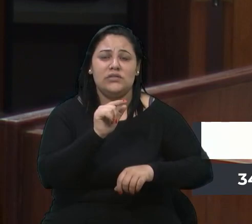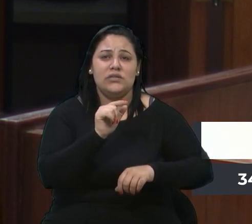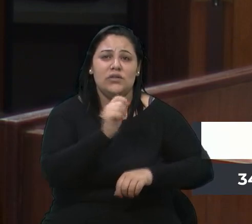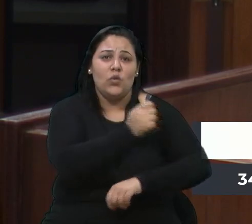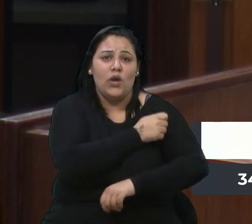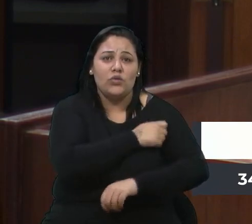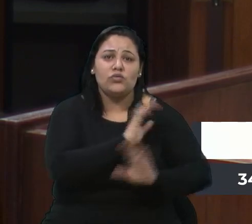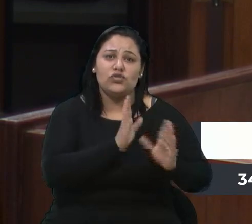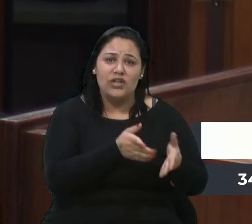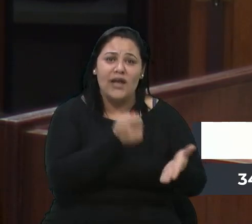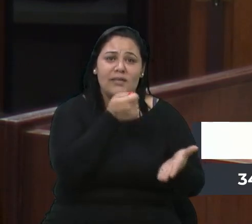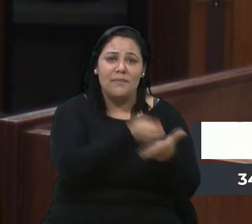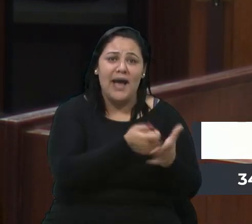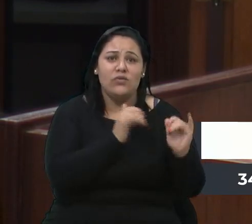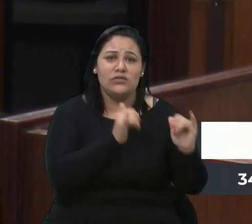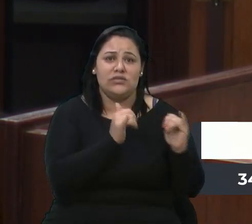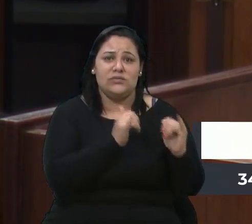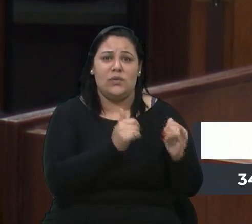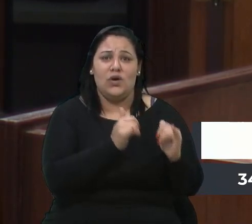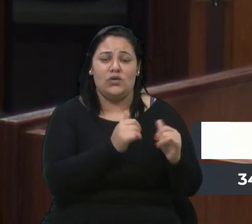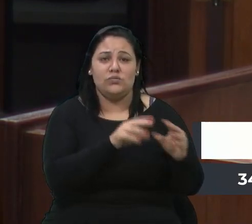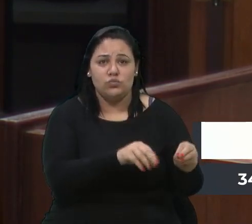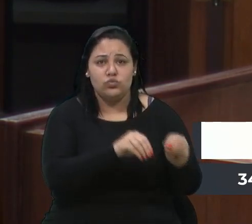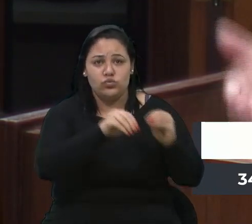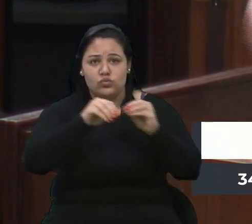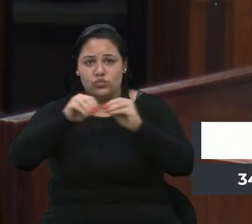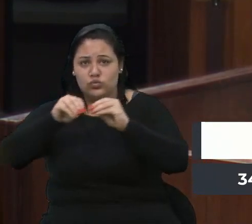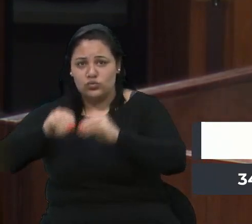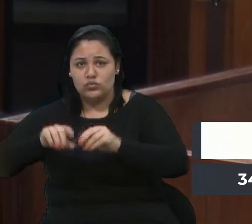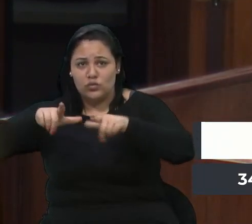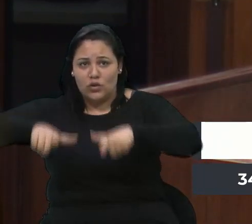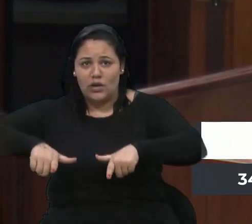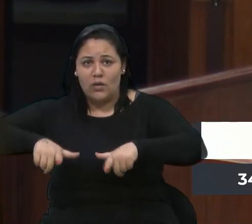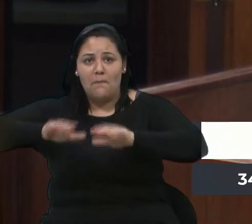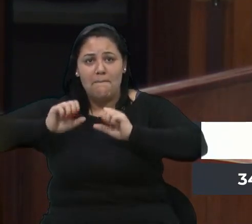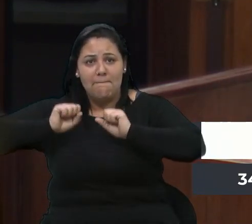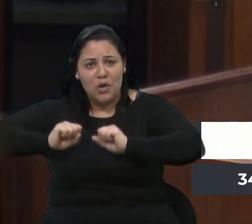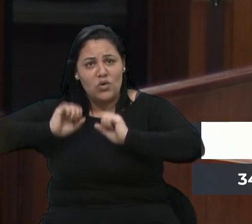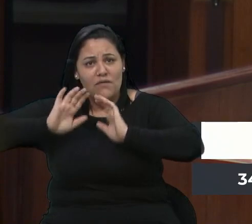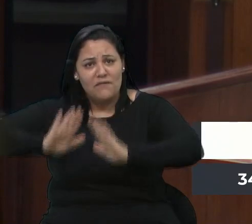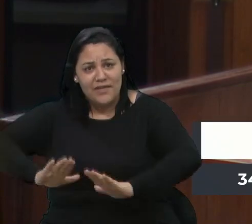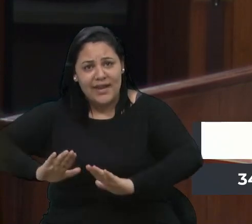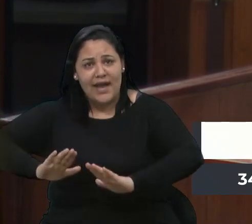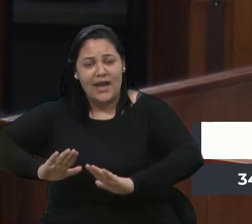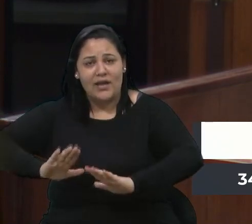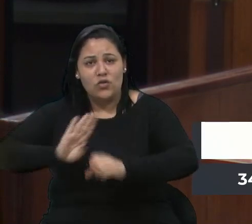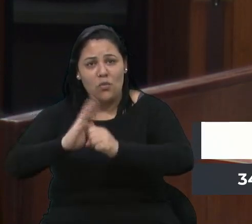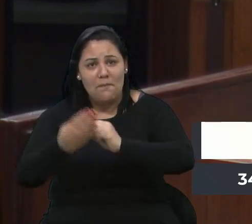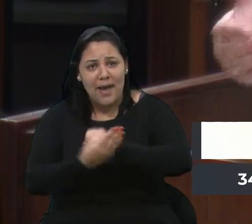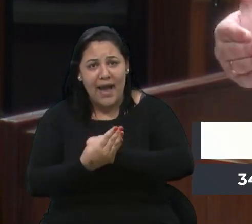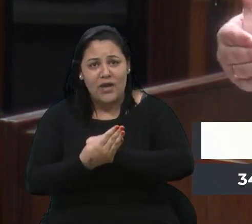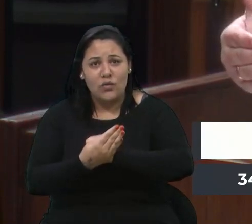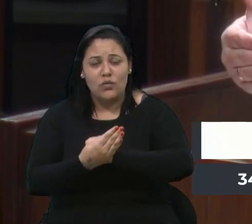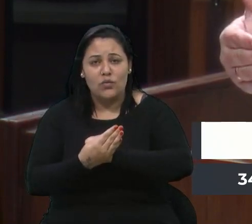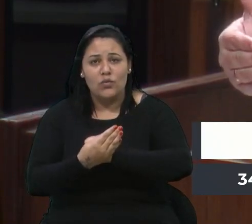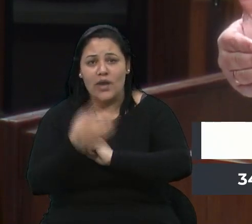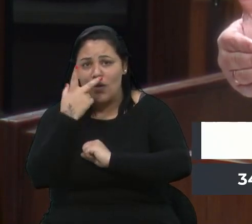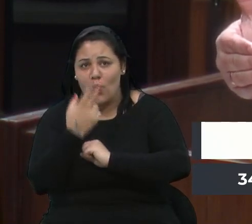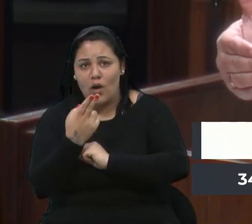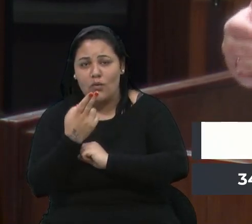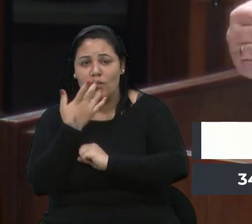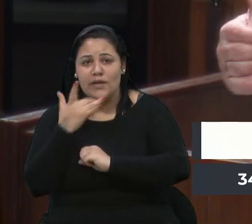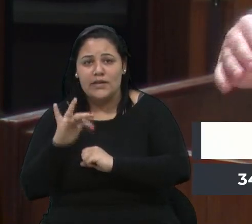sendo pagos o transporte por deslocamento do zoneamento, possa ficar no seu zoneamento. Mas também é uma escola que já